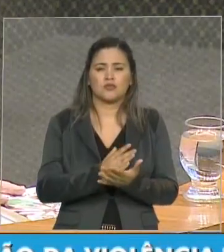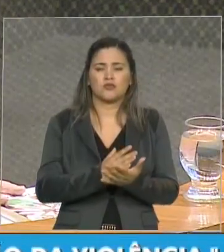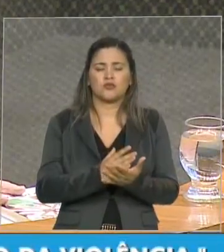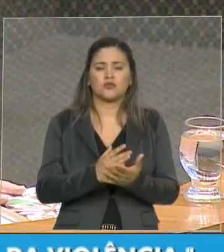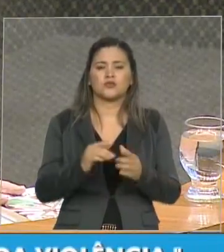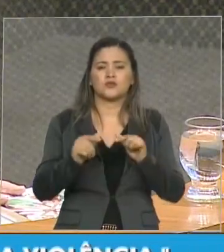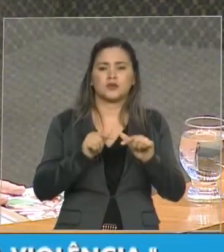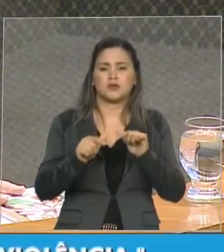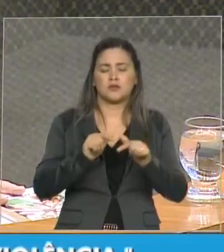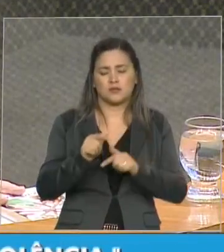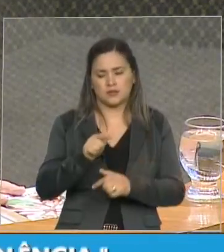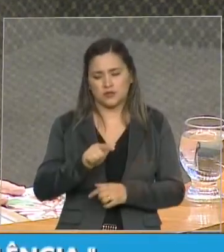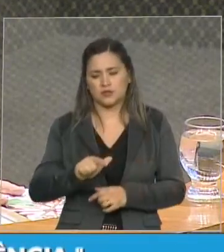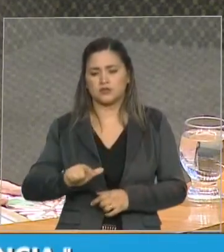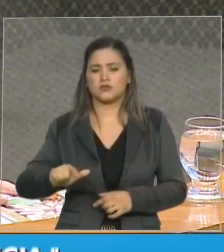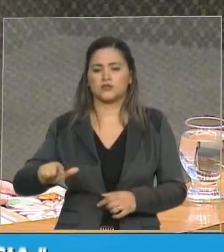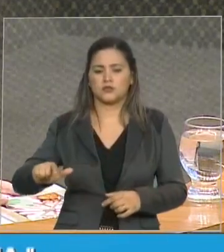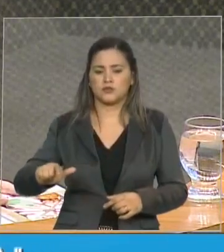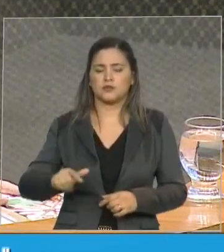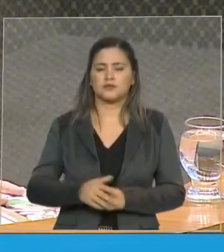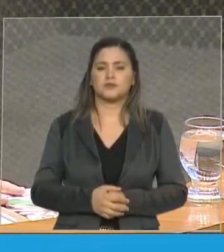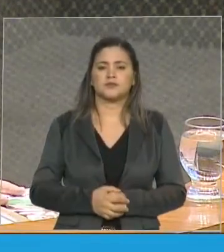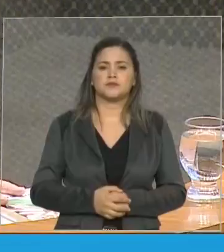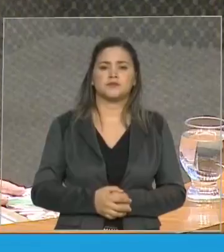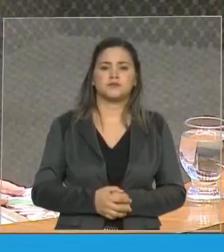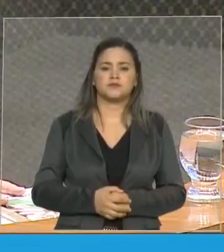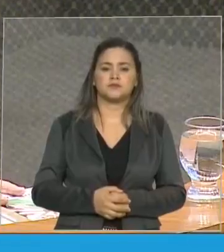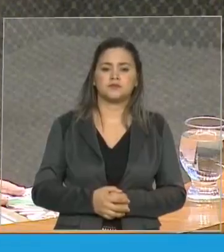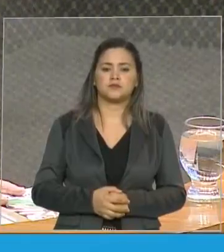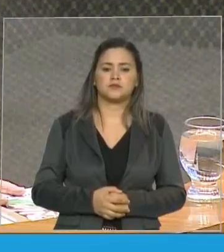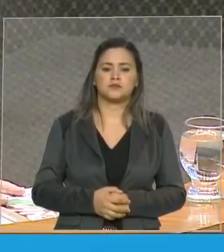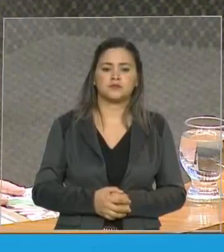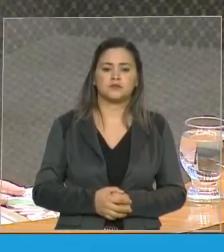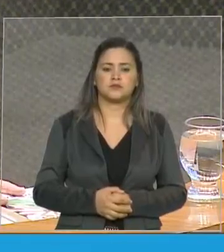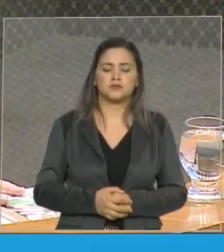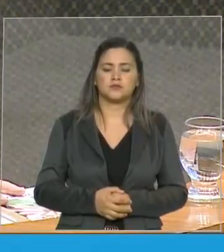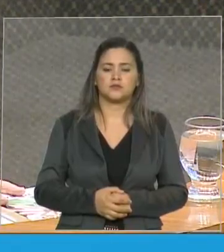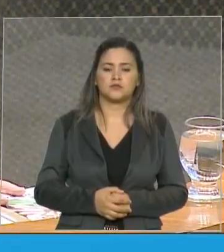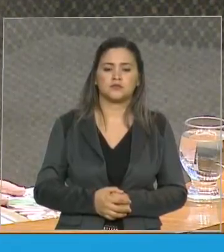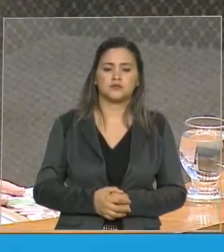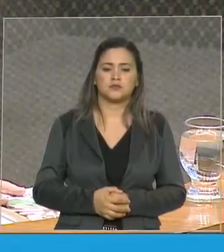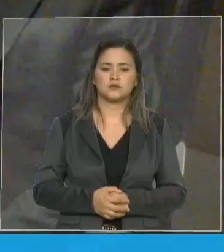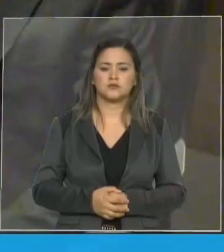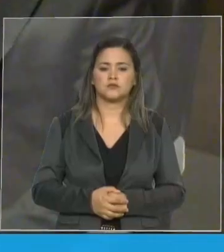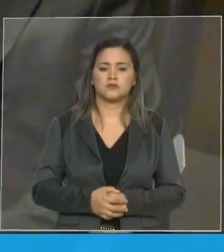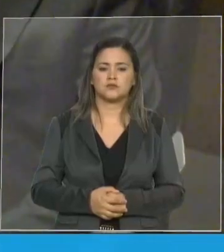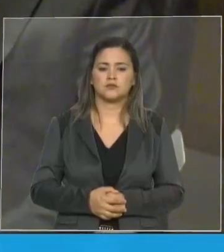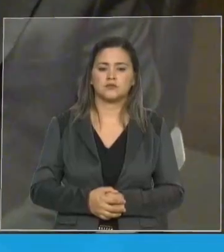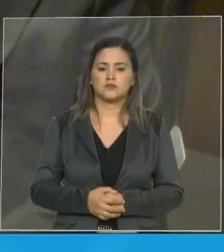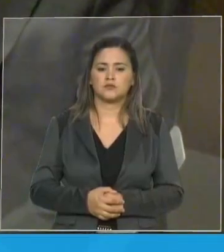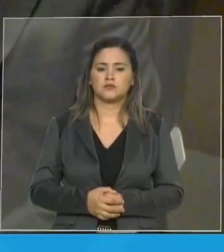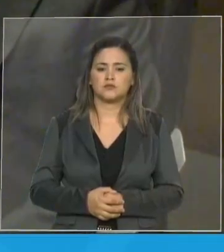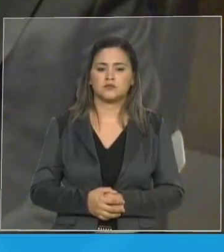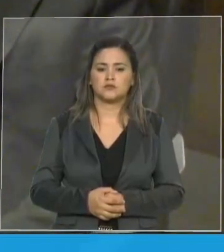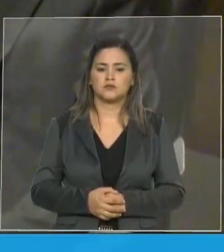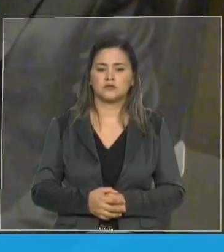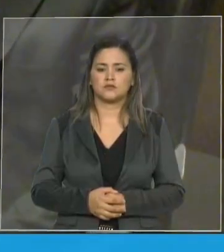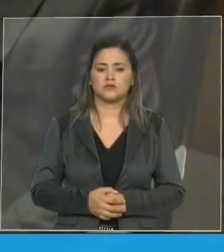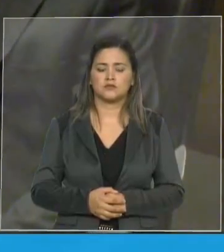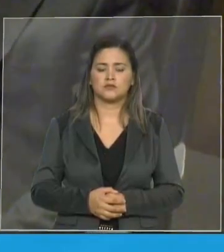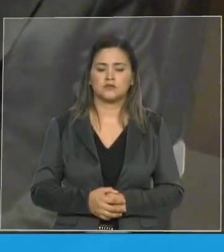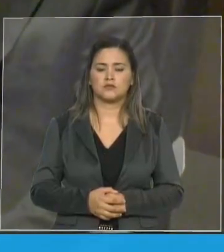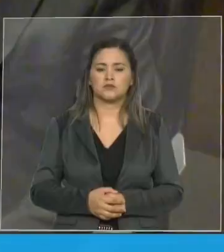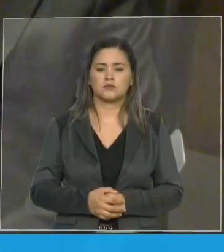saudar, além da mesa, todas as outras pessoas, os padres presentes, mas também